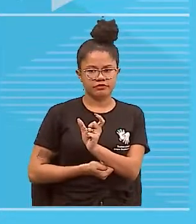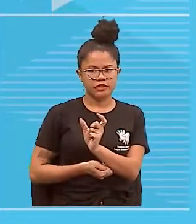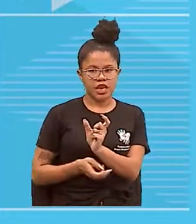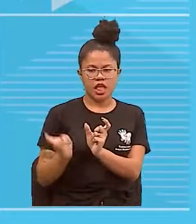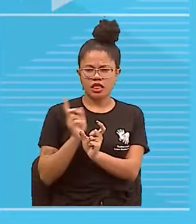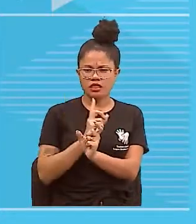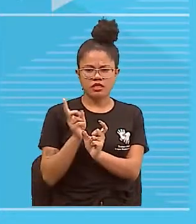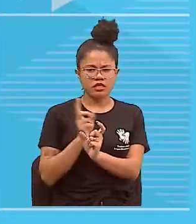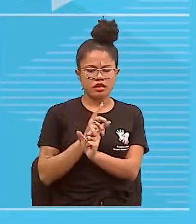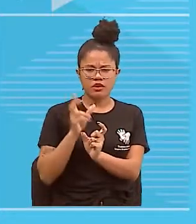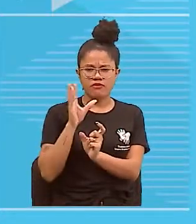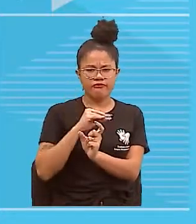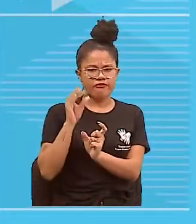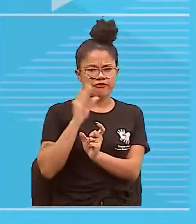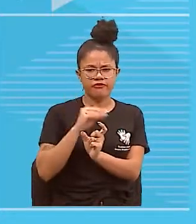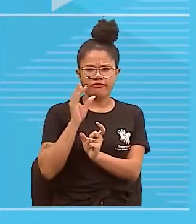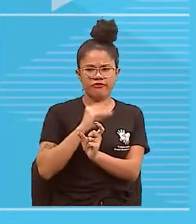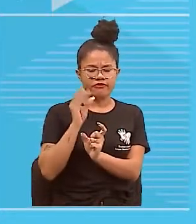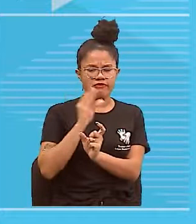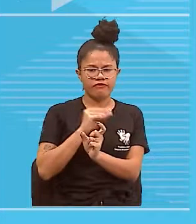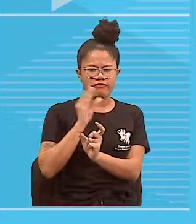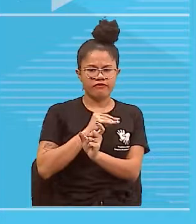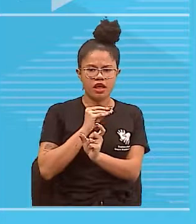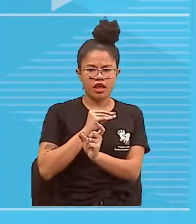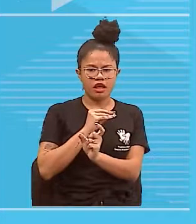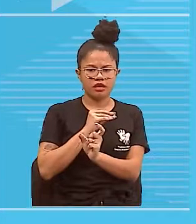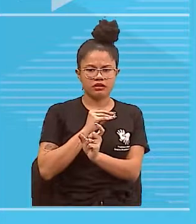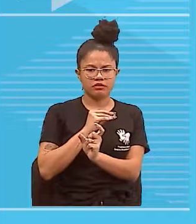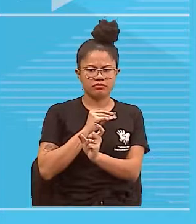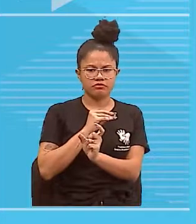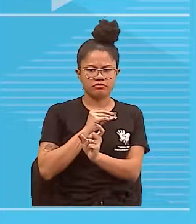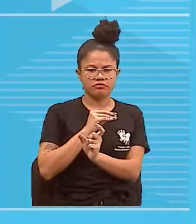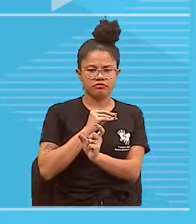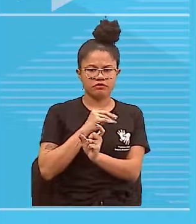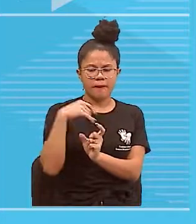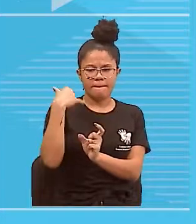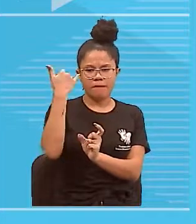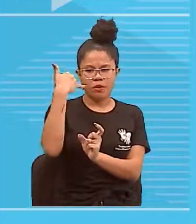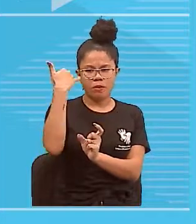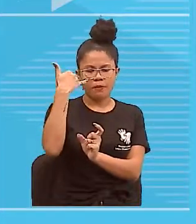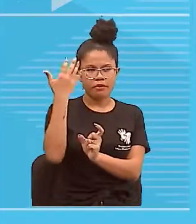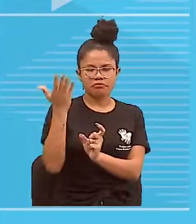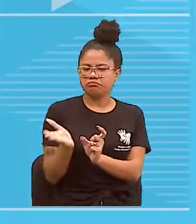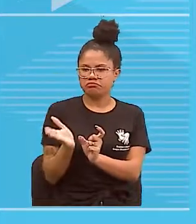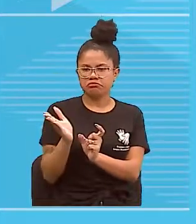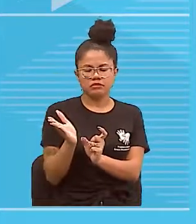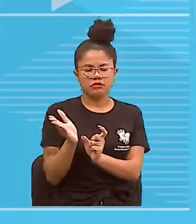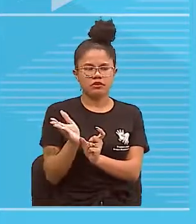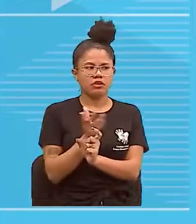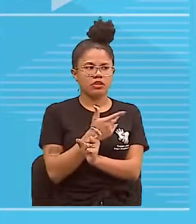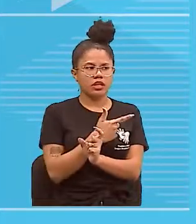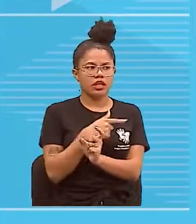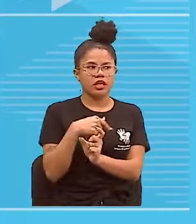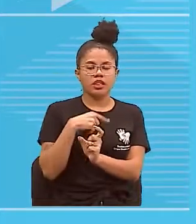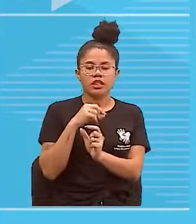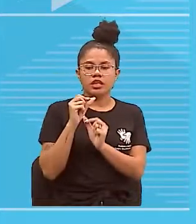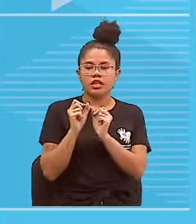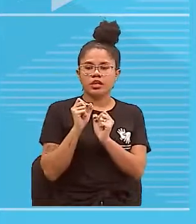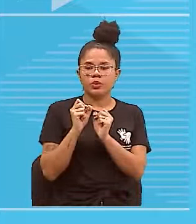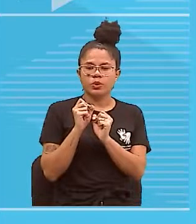não fale né Não fales não digas né bobagens essa forma ela vem daqui do subjuntivo o